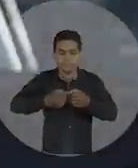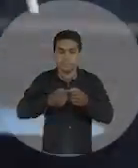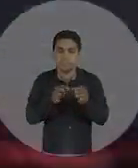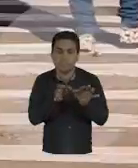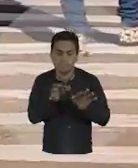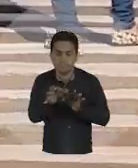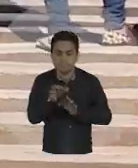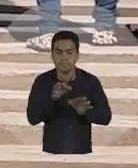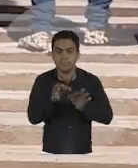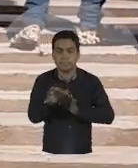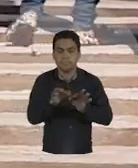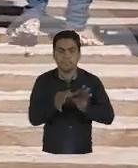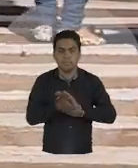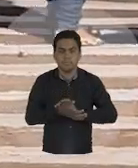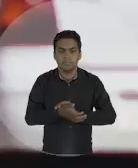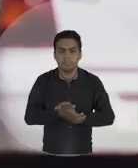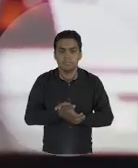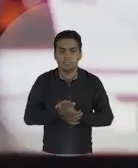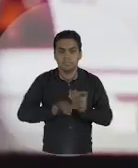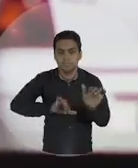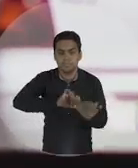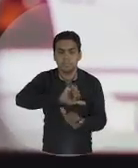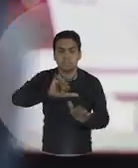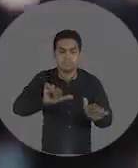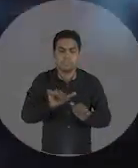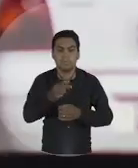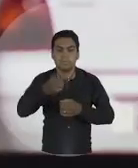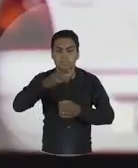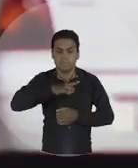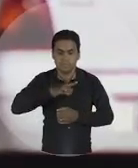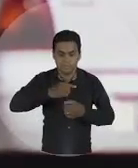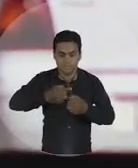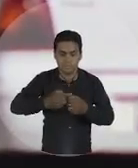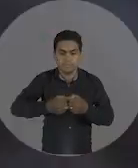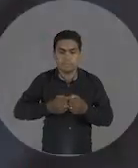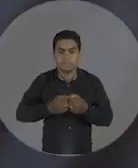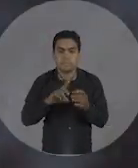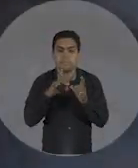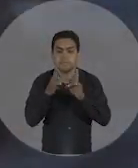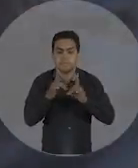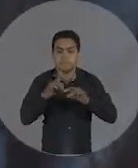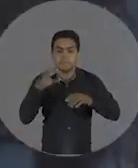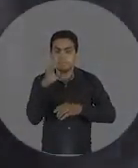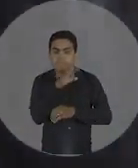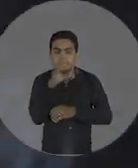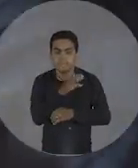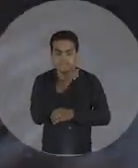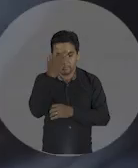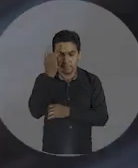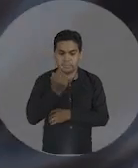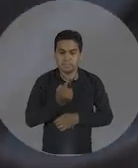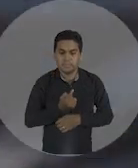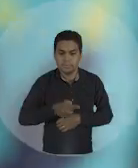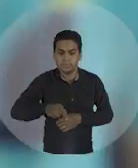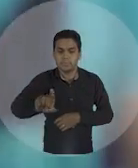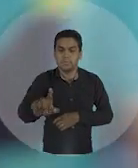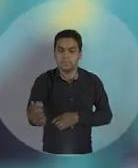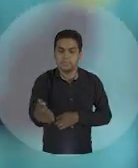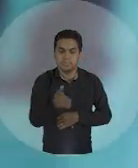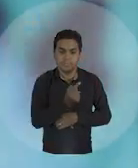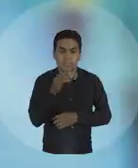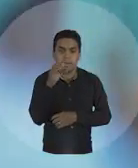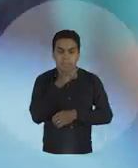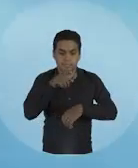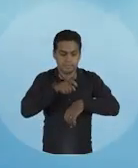um planejamento de mobilidade para que Dourados seja uma cidade dinâmica em que as pessoas consigam percorrer